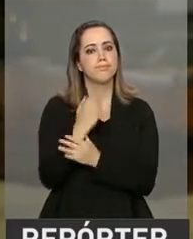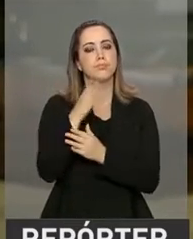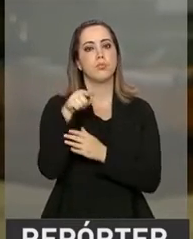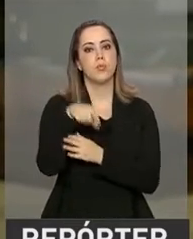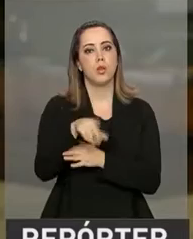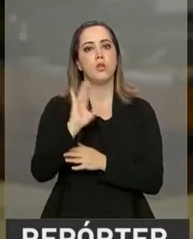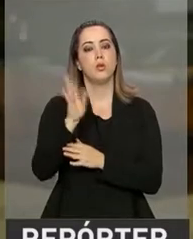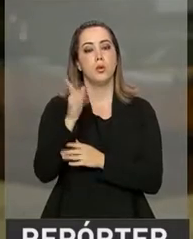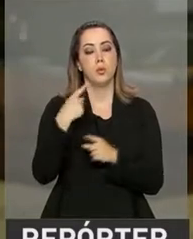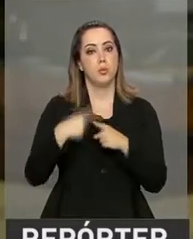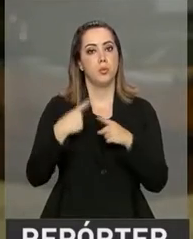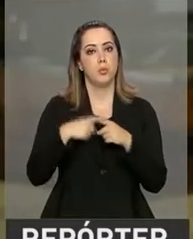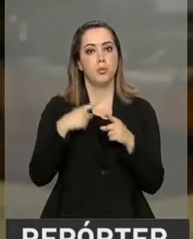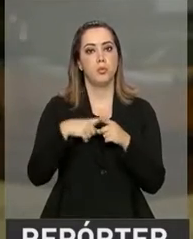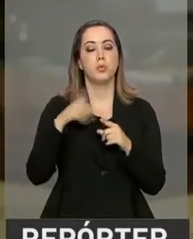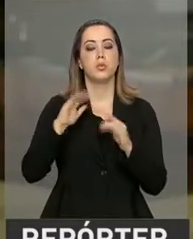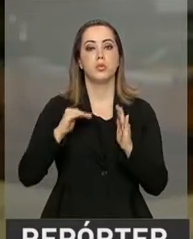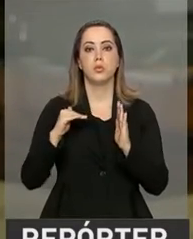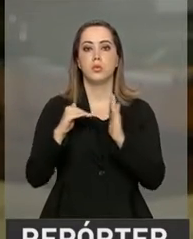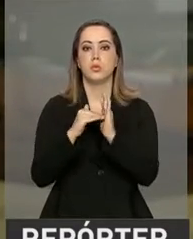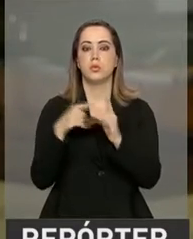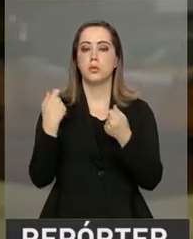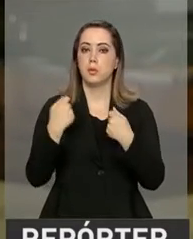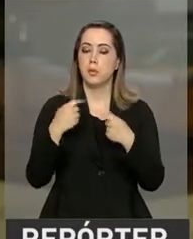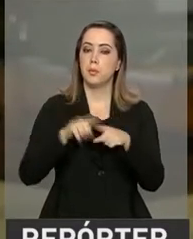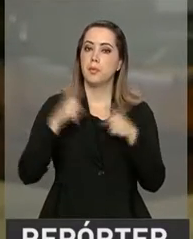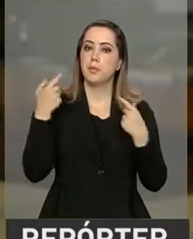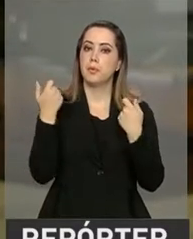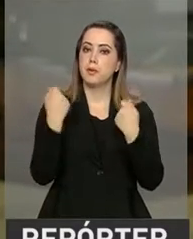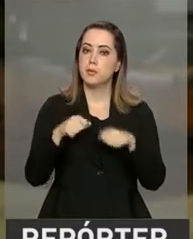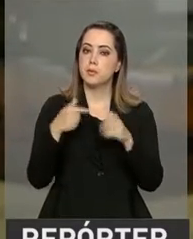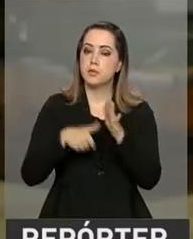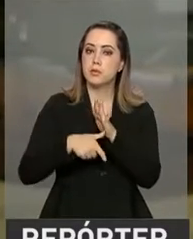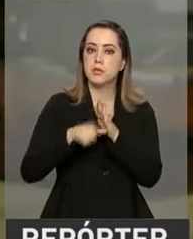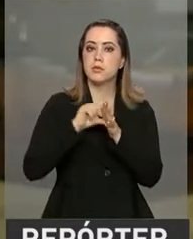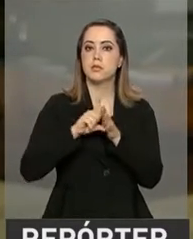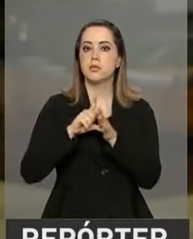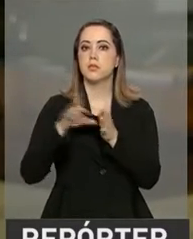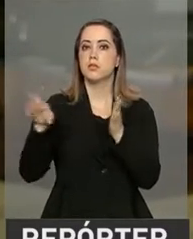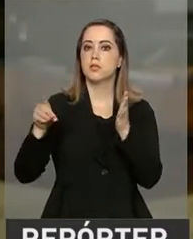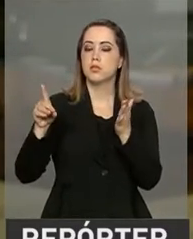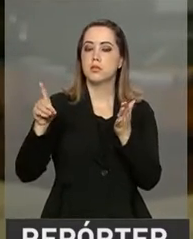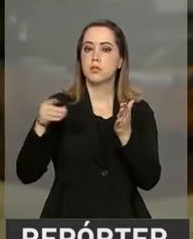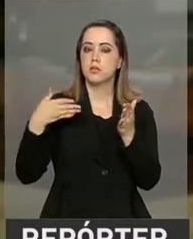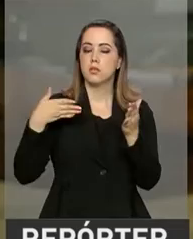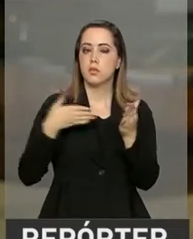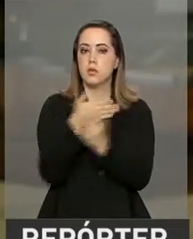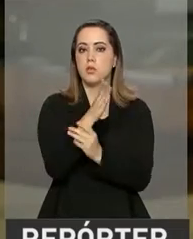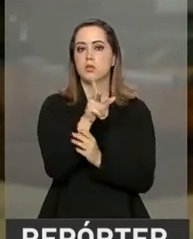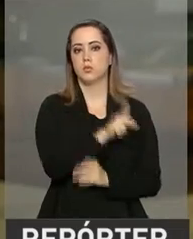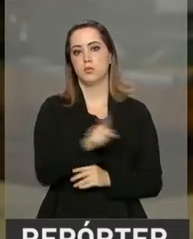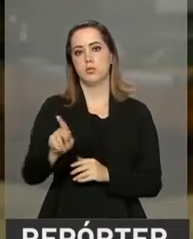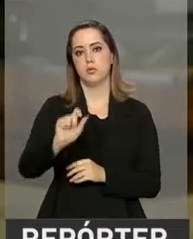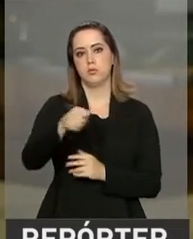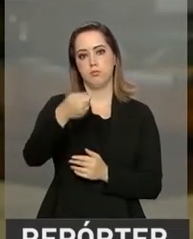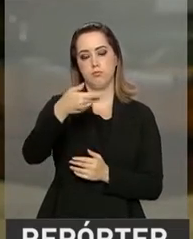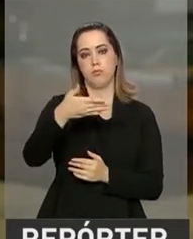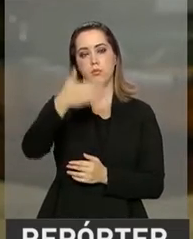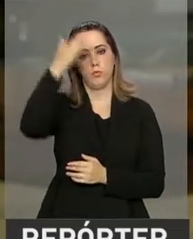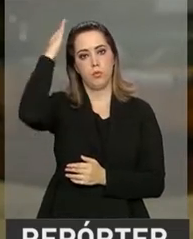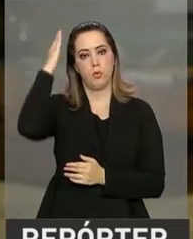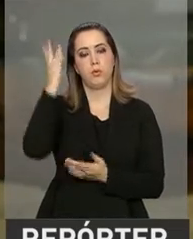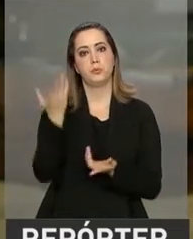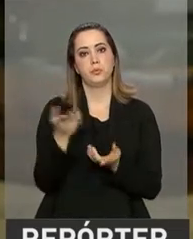última etapa é a promulgação pela presidência da república a meta global assumida por esses países em